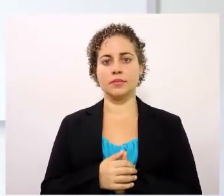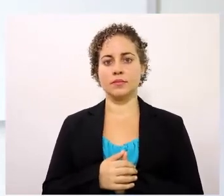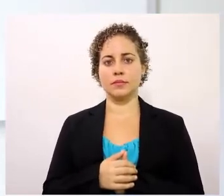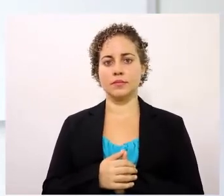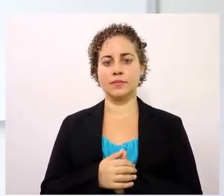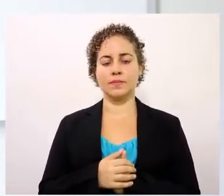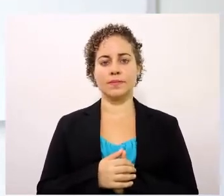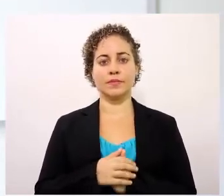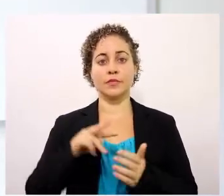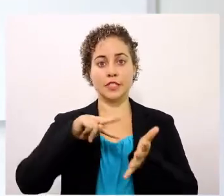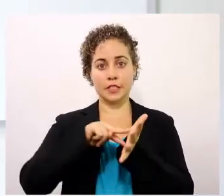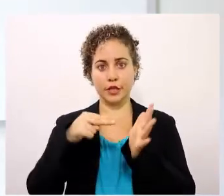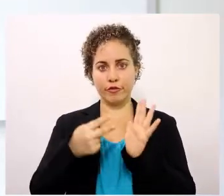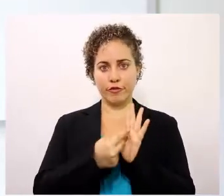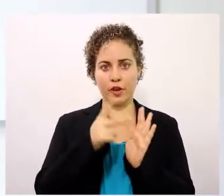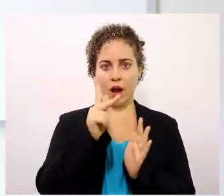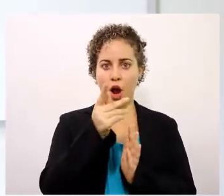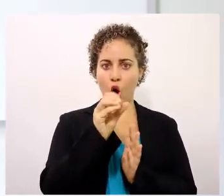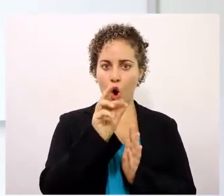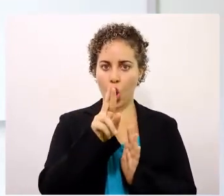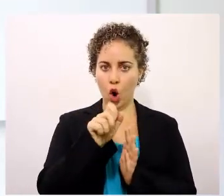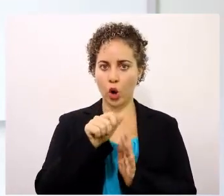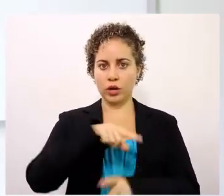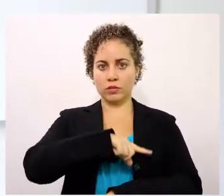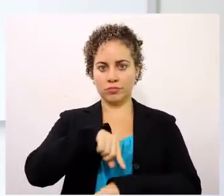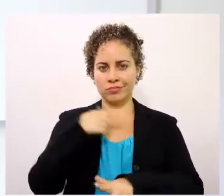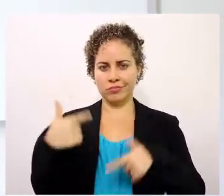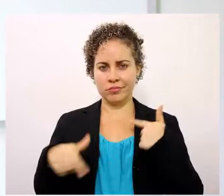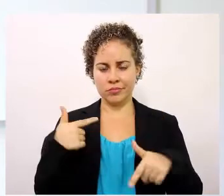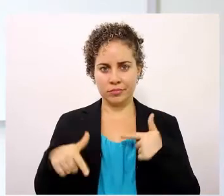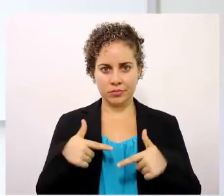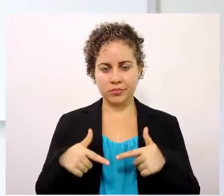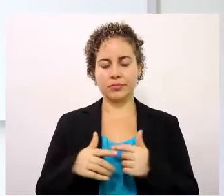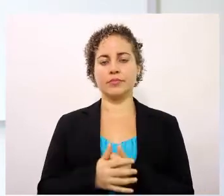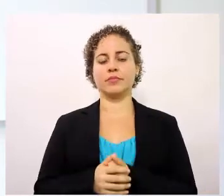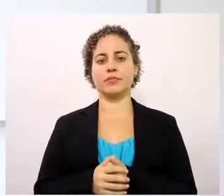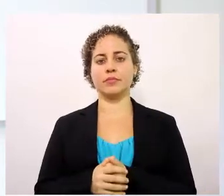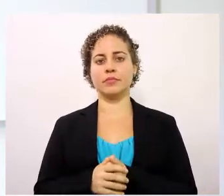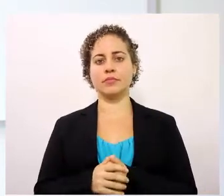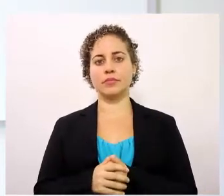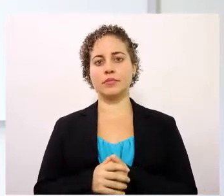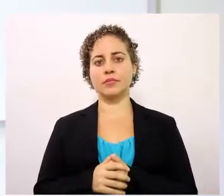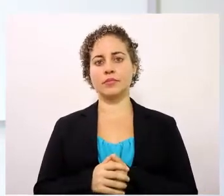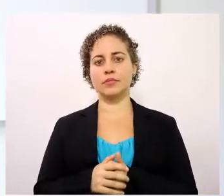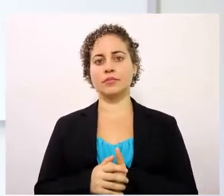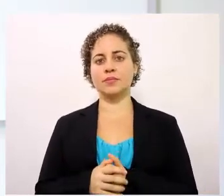que representa as horas homens trabalhadas, serão,